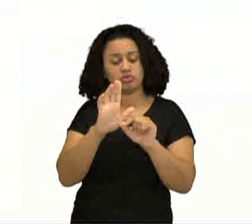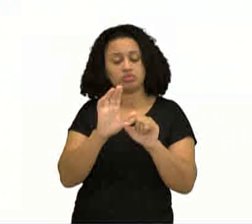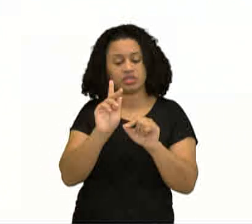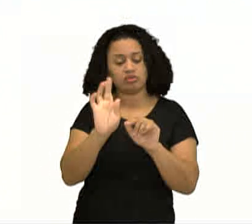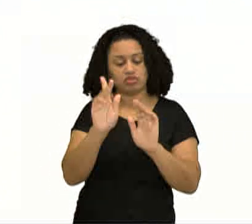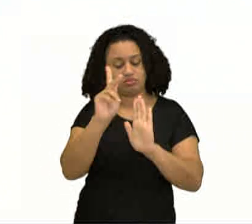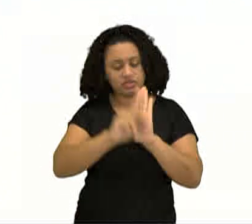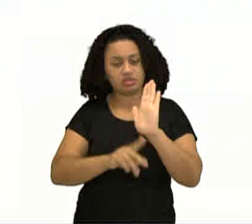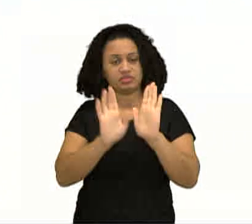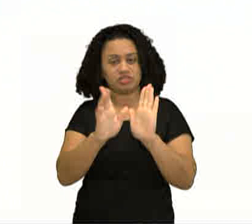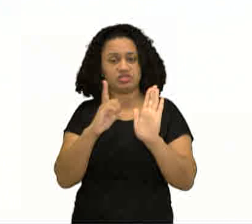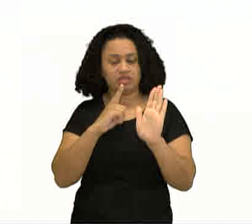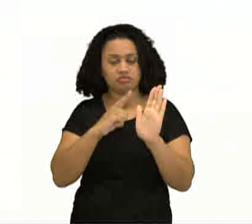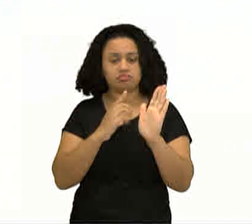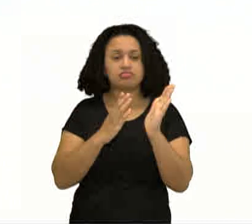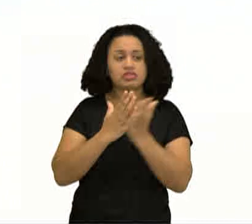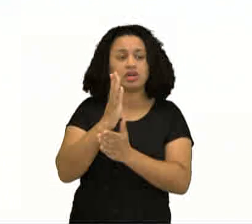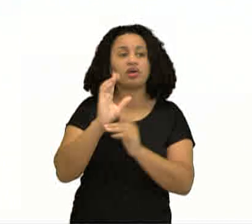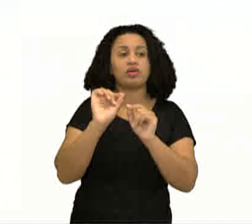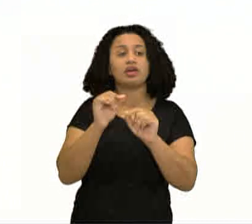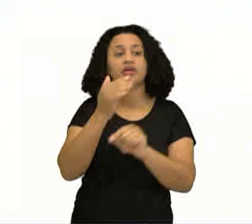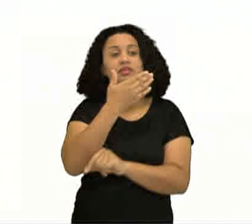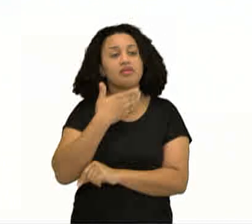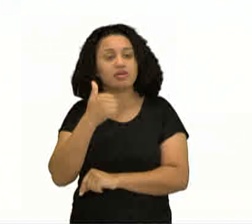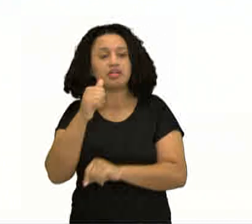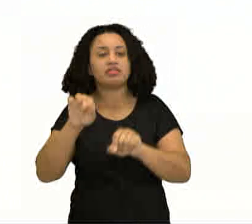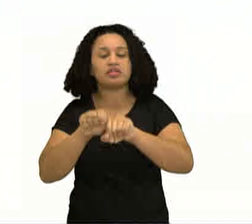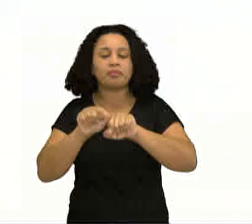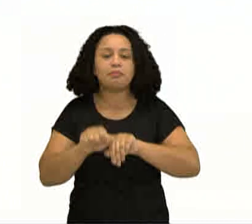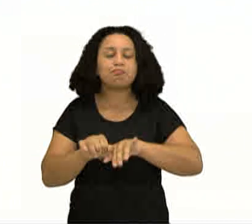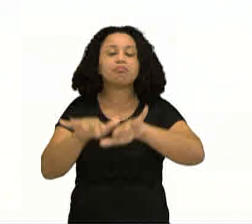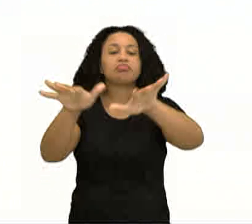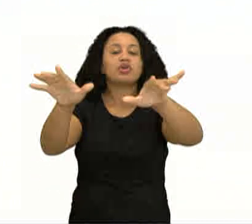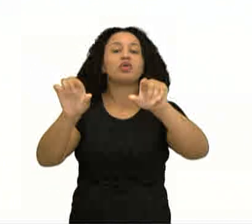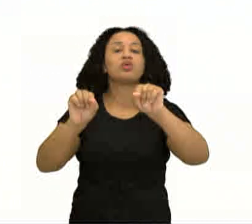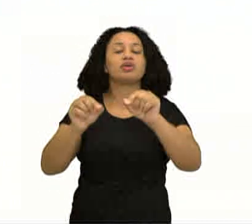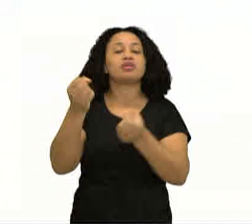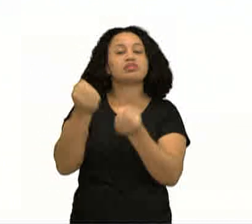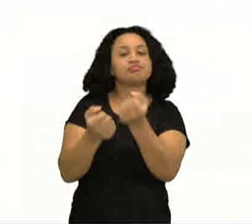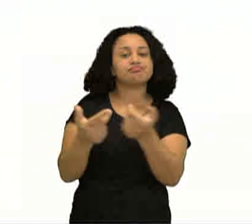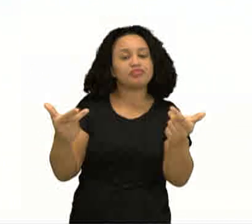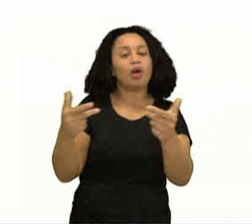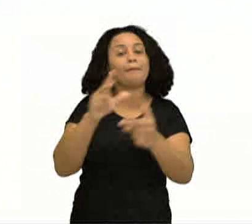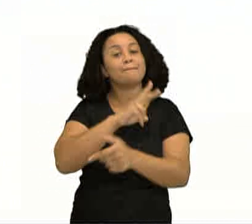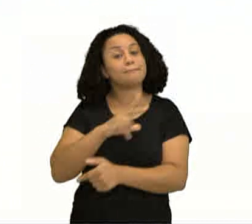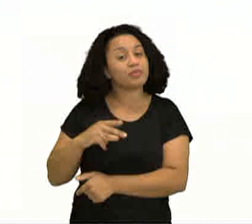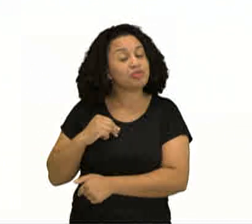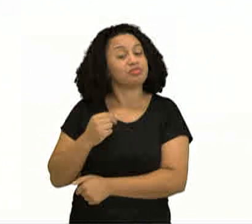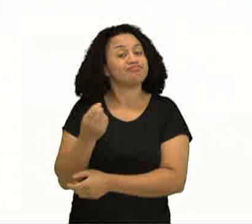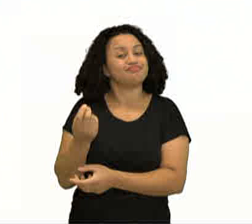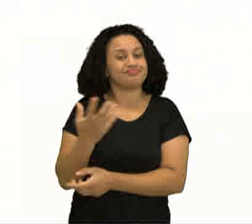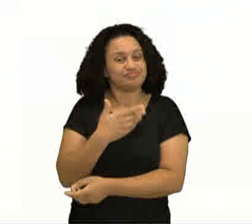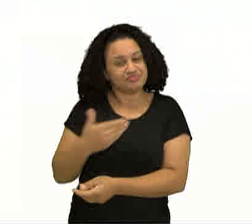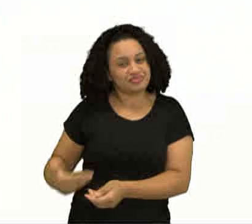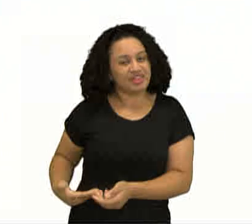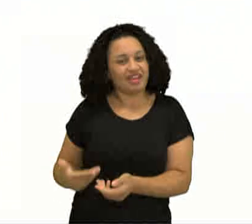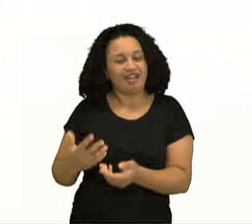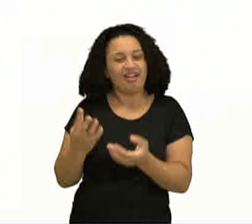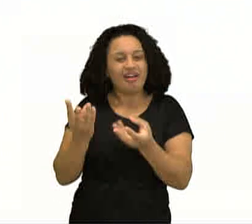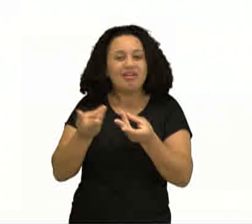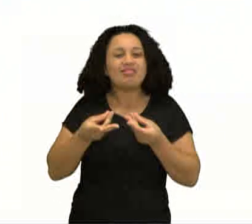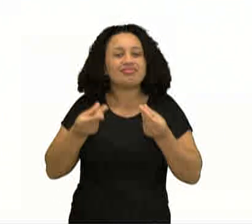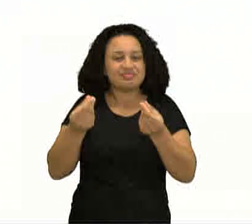aprovados, o melhoramento e a expansão do transporte público de qualidade e o planejamento